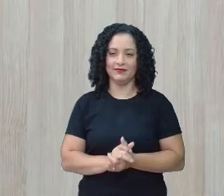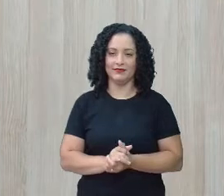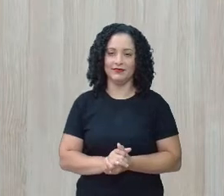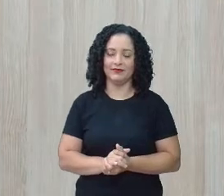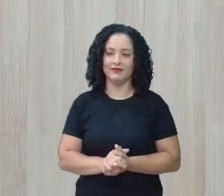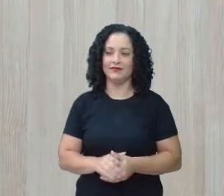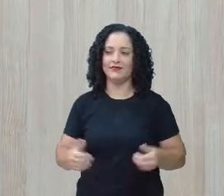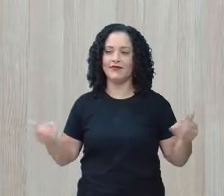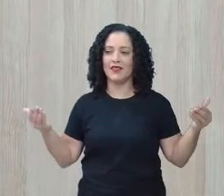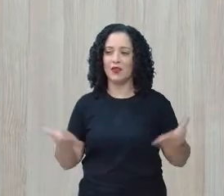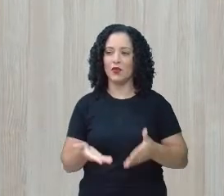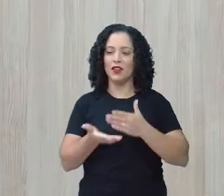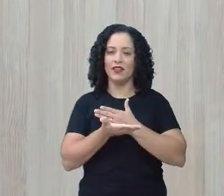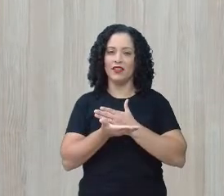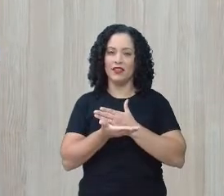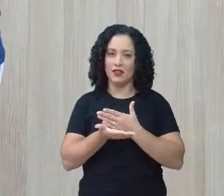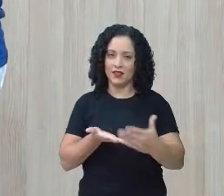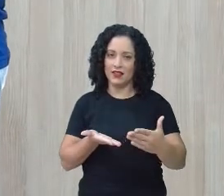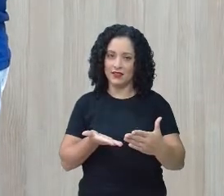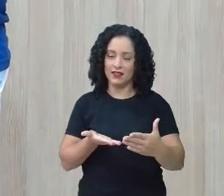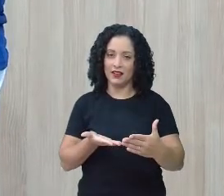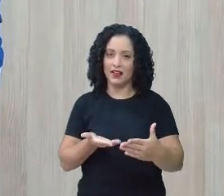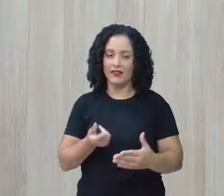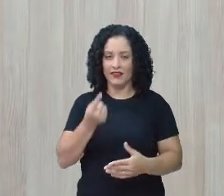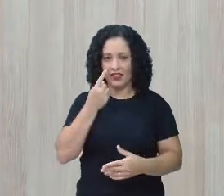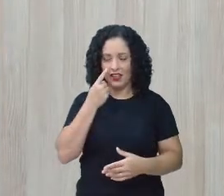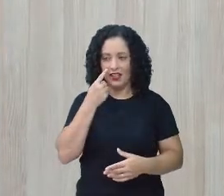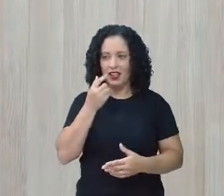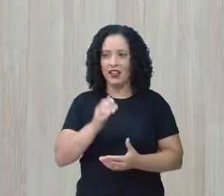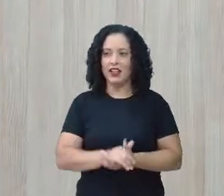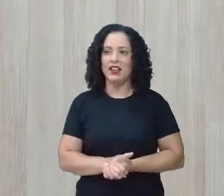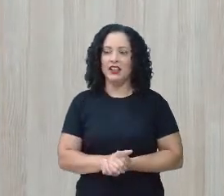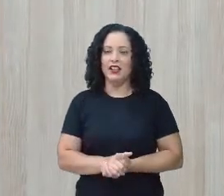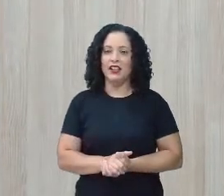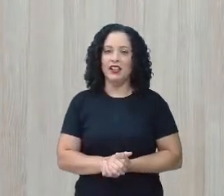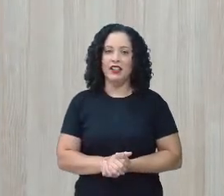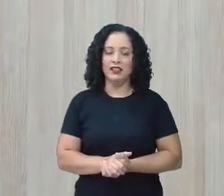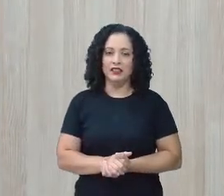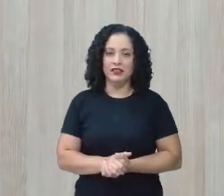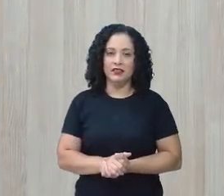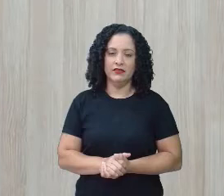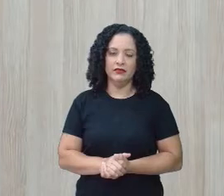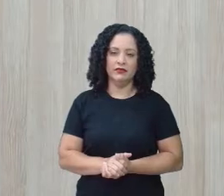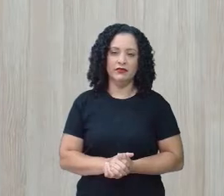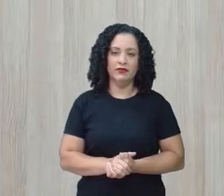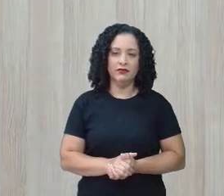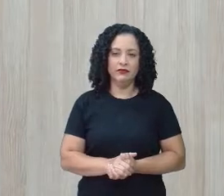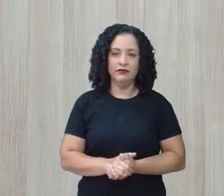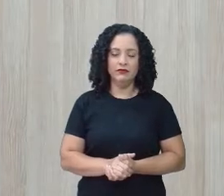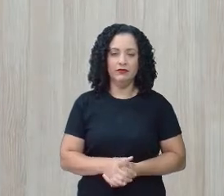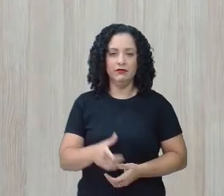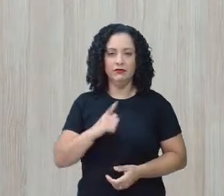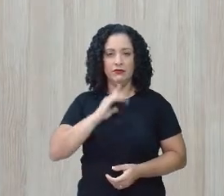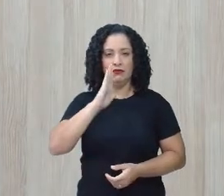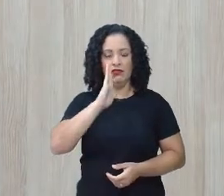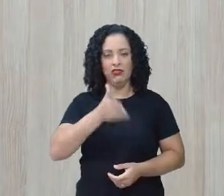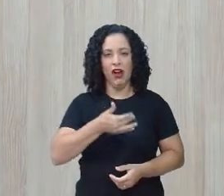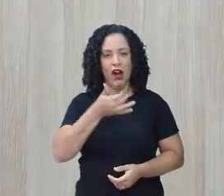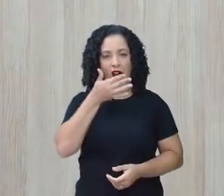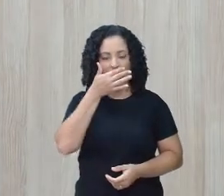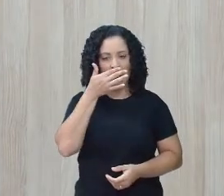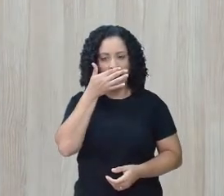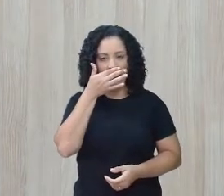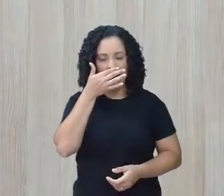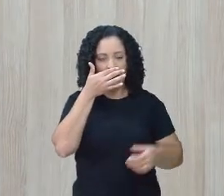gente vai começar a nossa aula. Vejam só, a gente vem tratando, né, ao longo